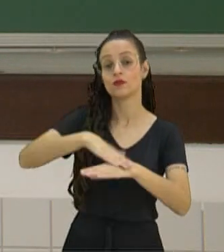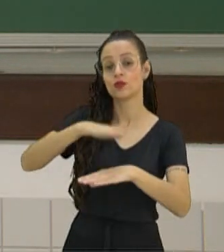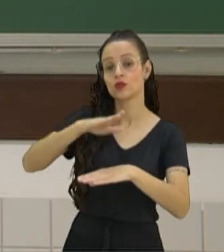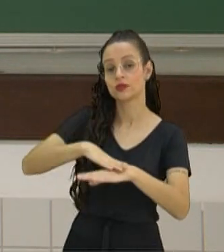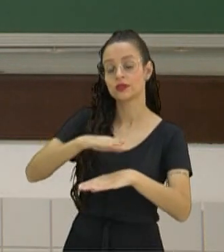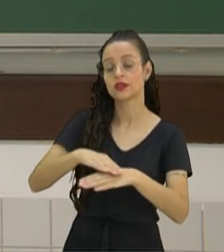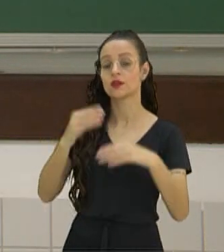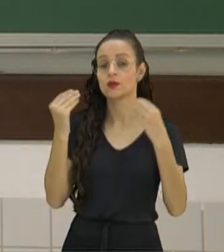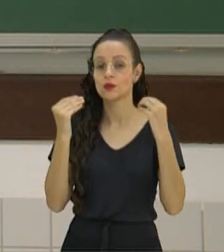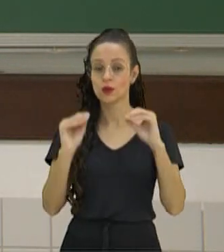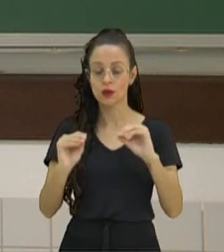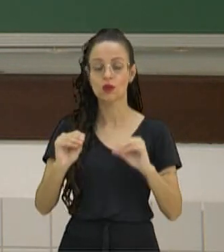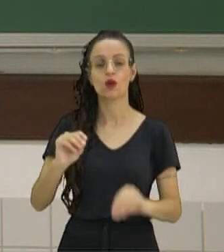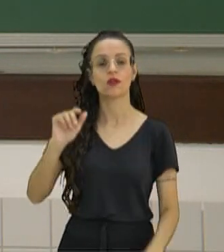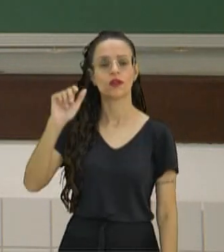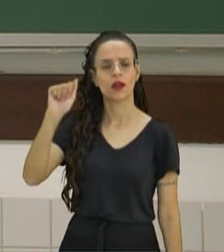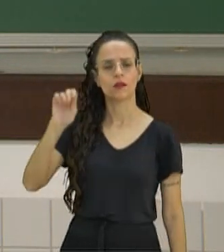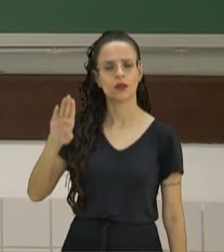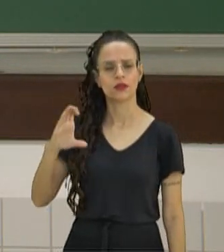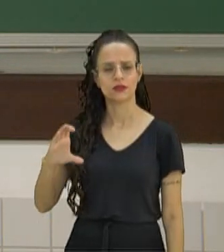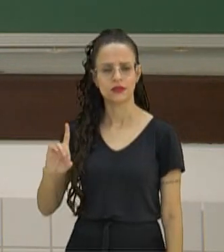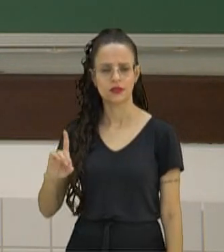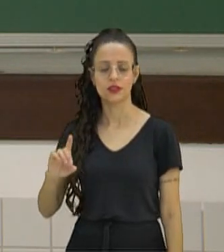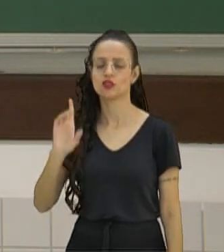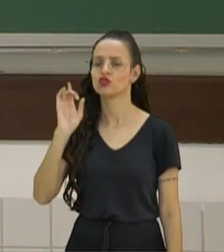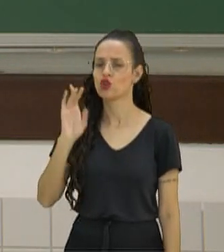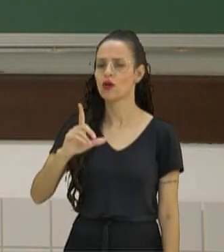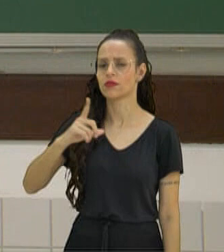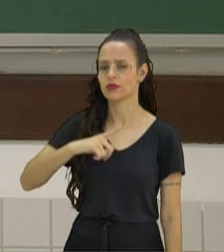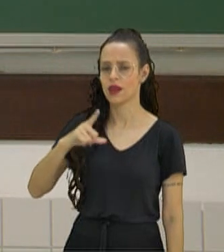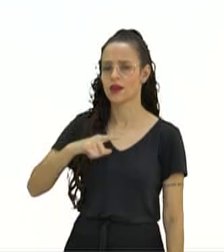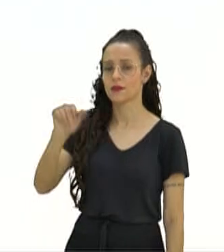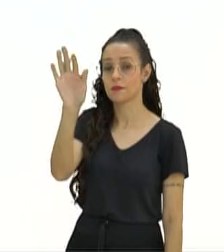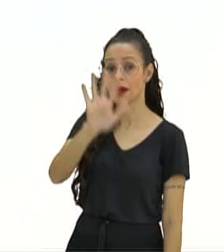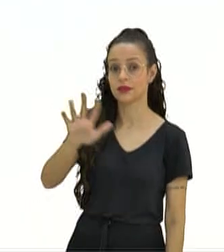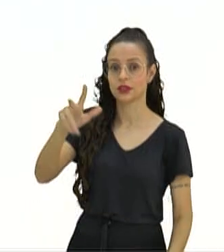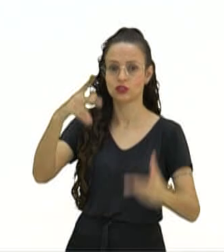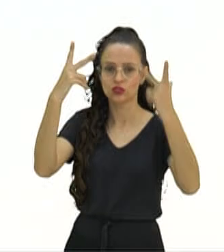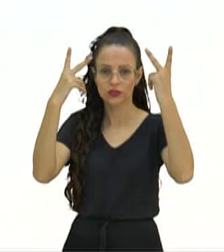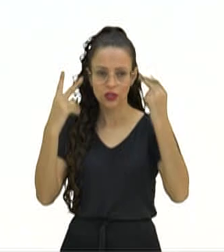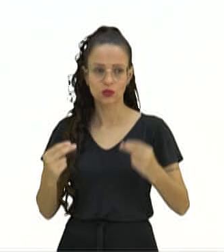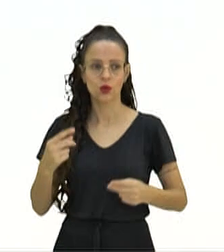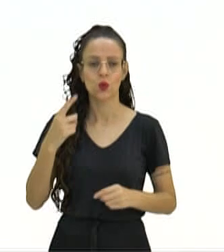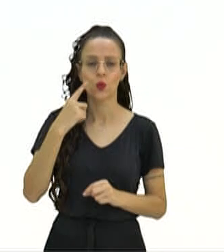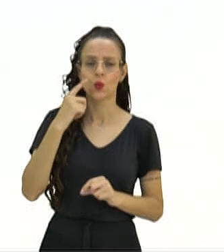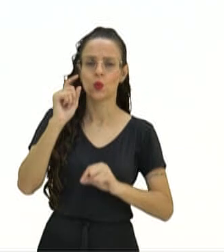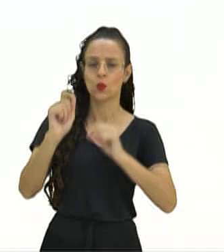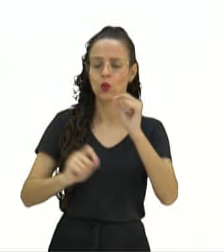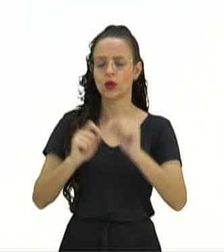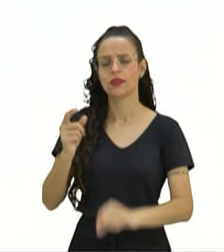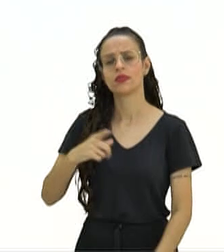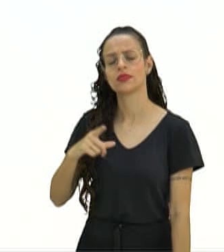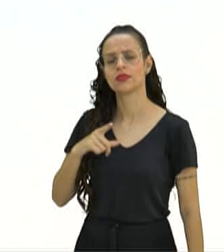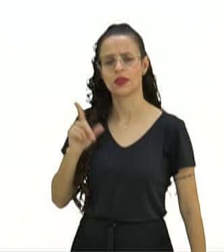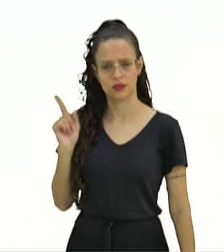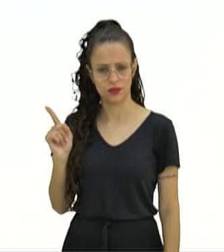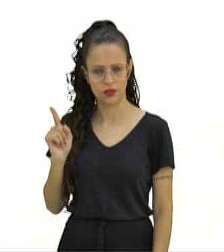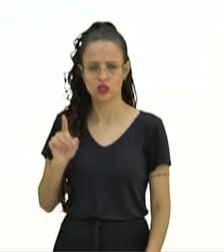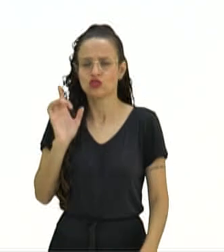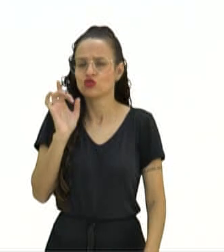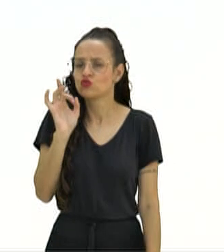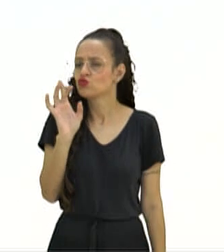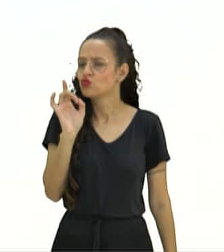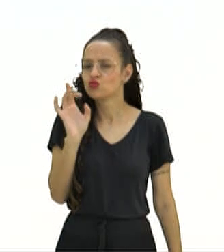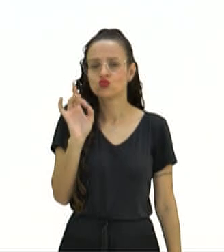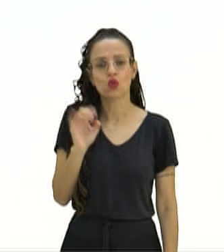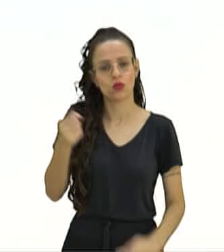que contém apenas paisagens naturais. O que eu tenho aqui do que está relacionado nas opções que tem